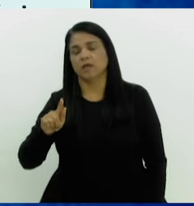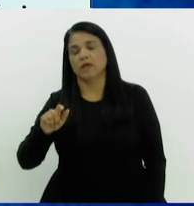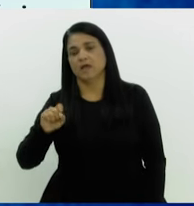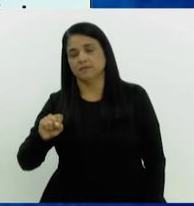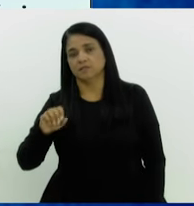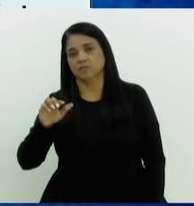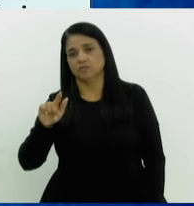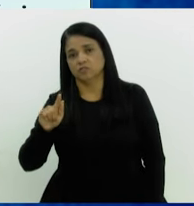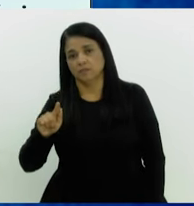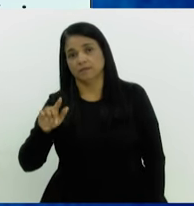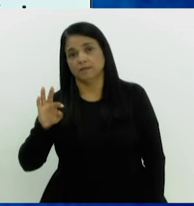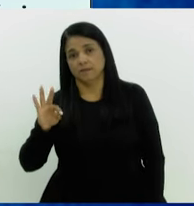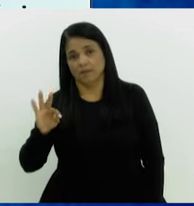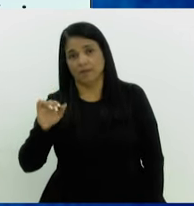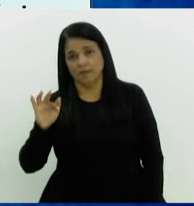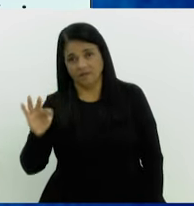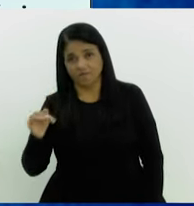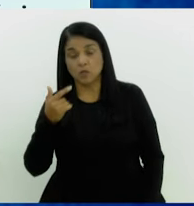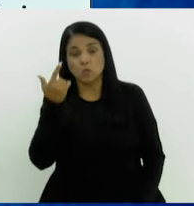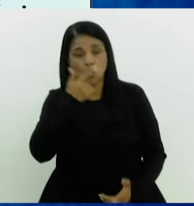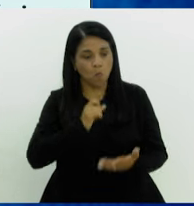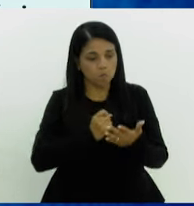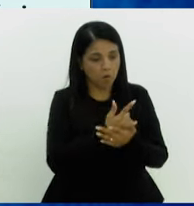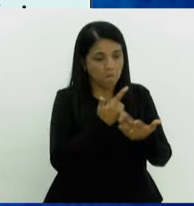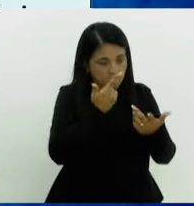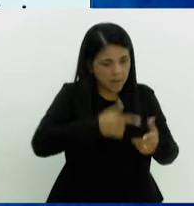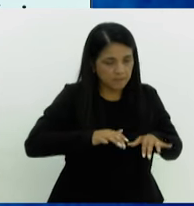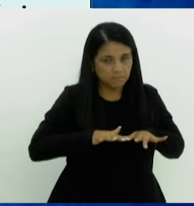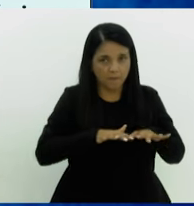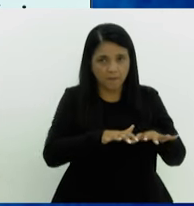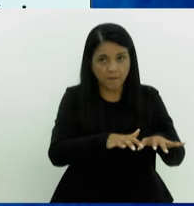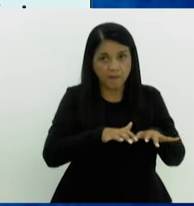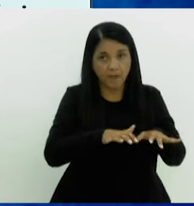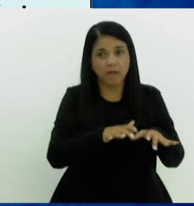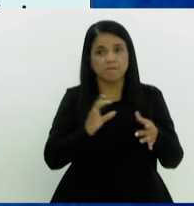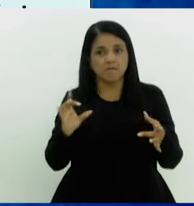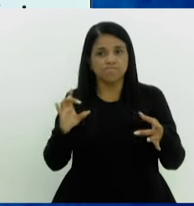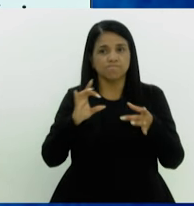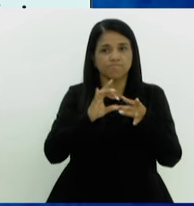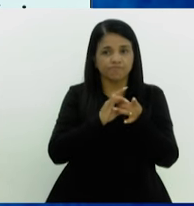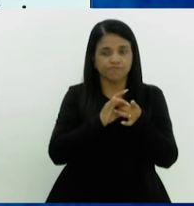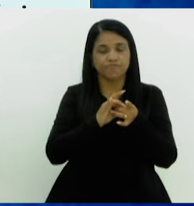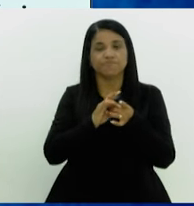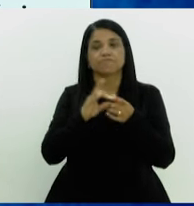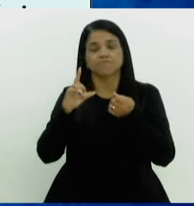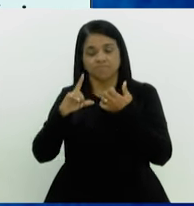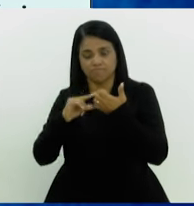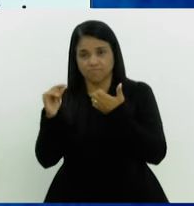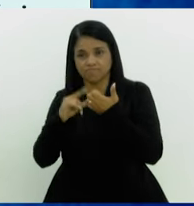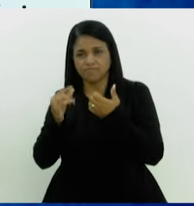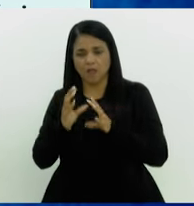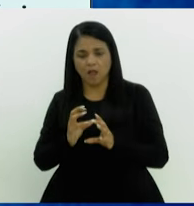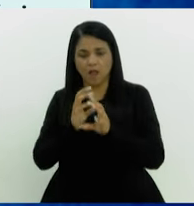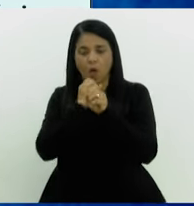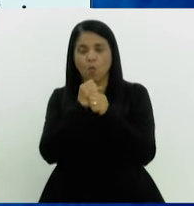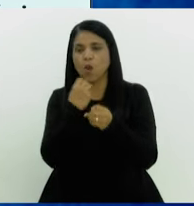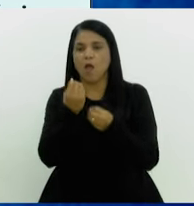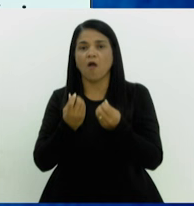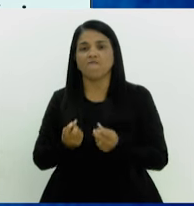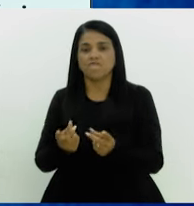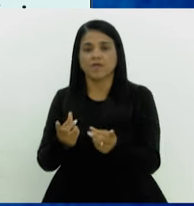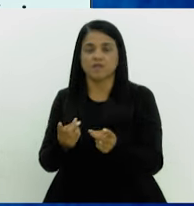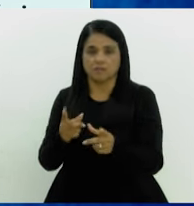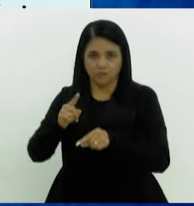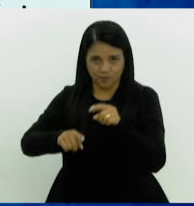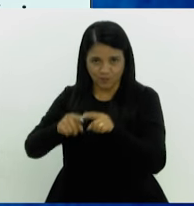máquina e foi treinada pela aliança e ela entendeu como calcular o preço do produto dela e é essa a mulher